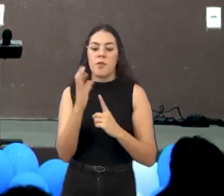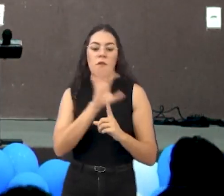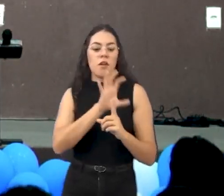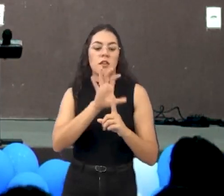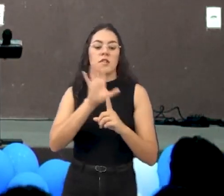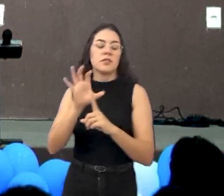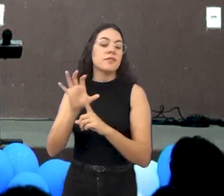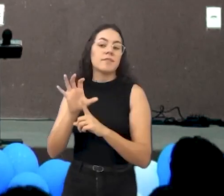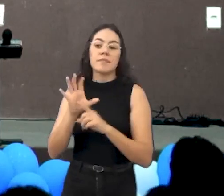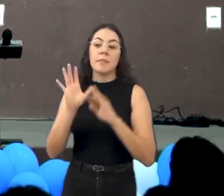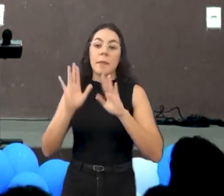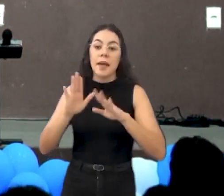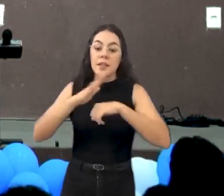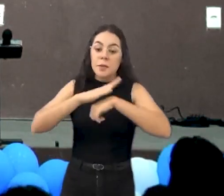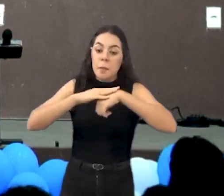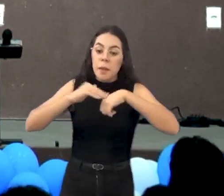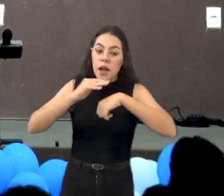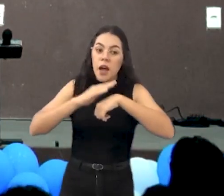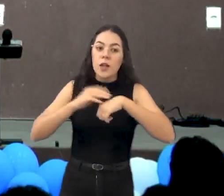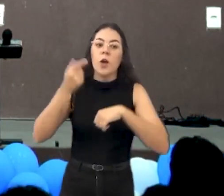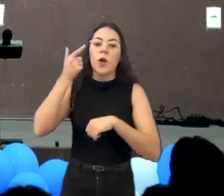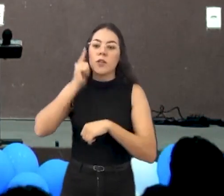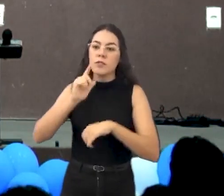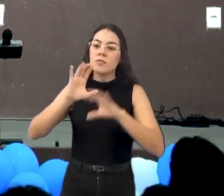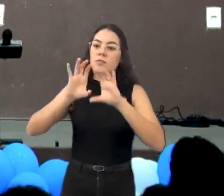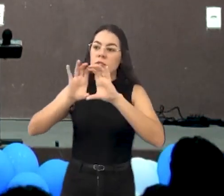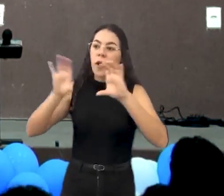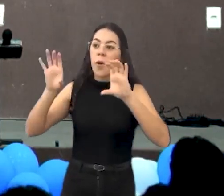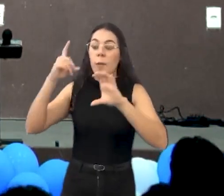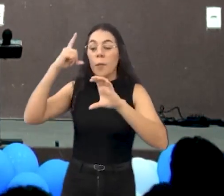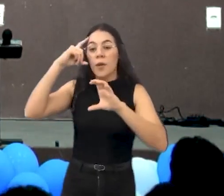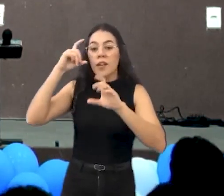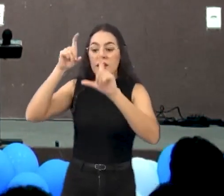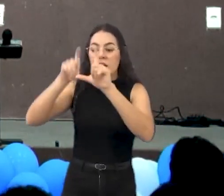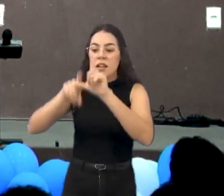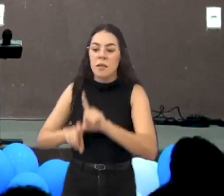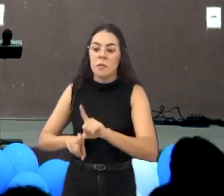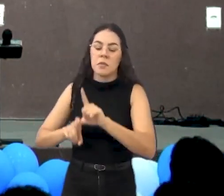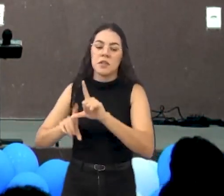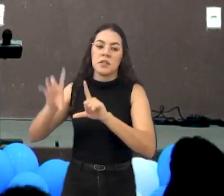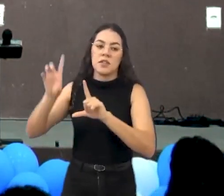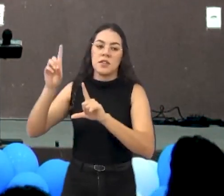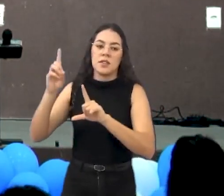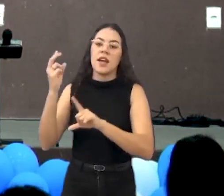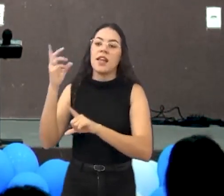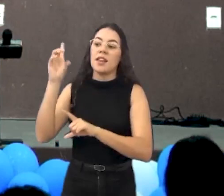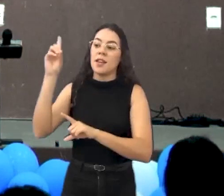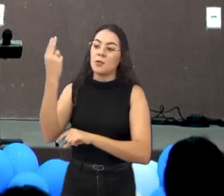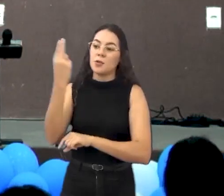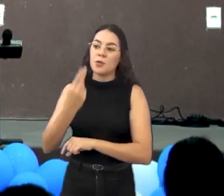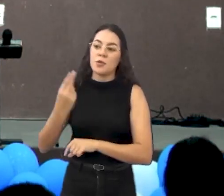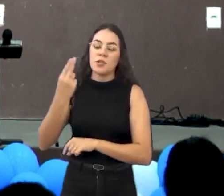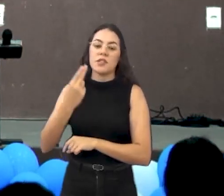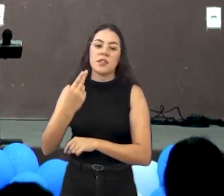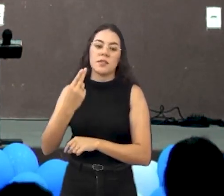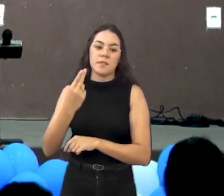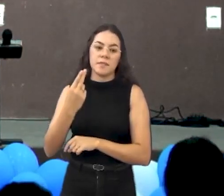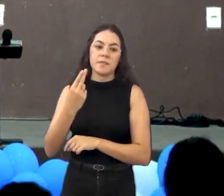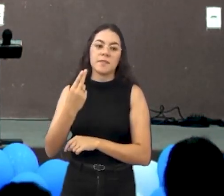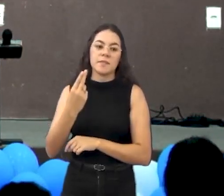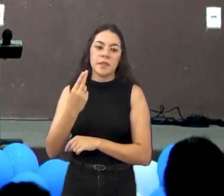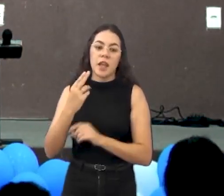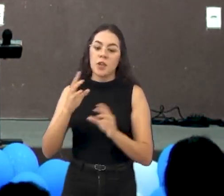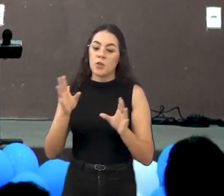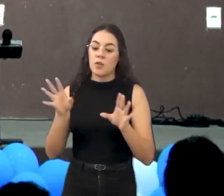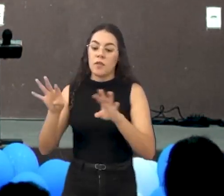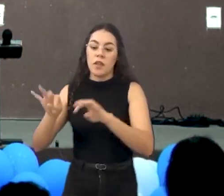mas os mansos herdarão a terra porque eles se tornam tão dependentes do Senhor que serão usados no tempo e no modo dele, e após o fim